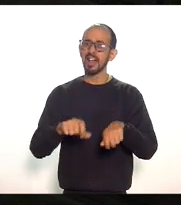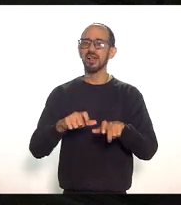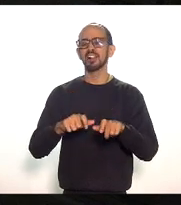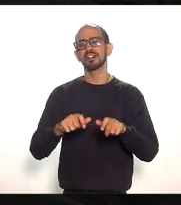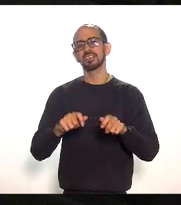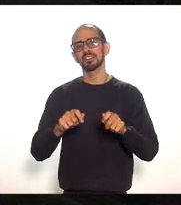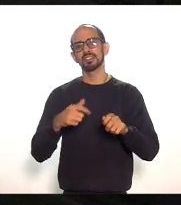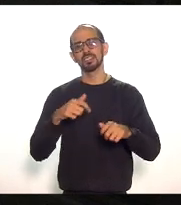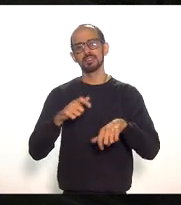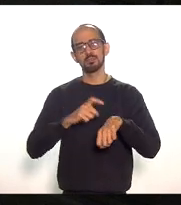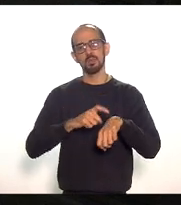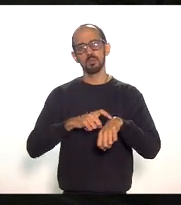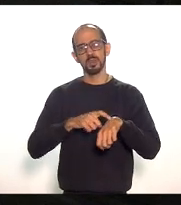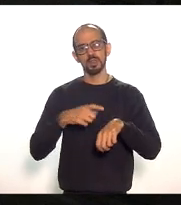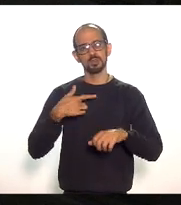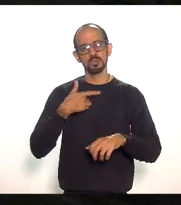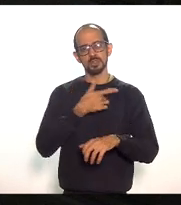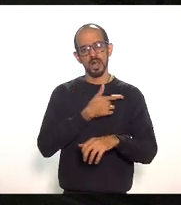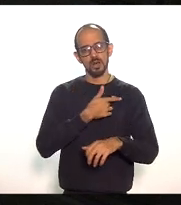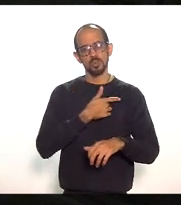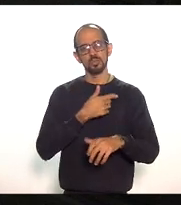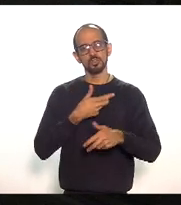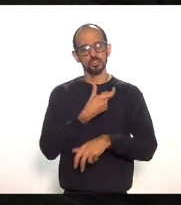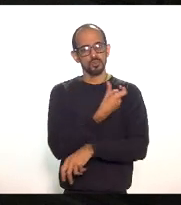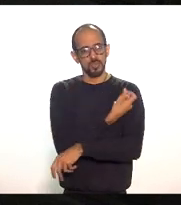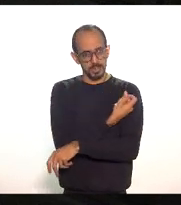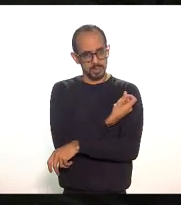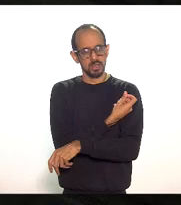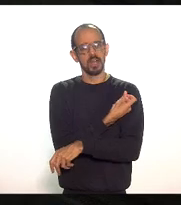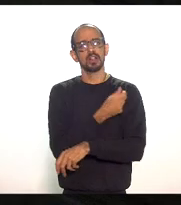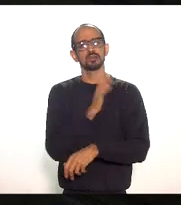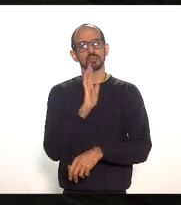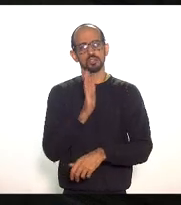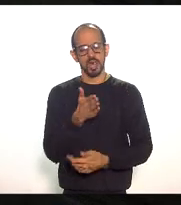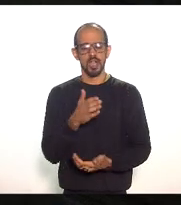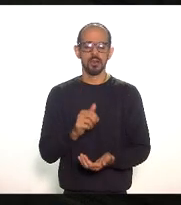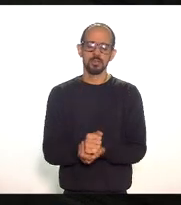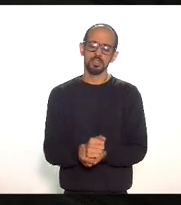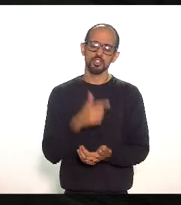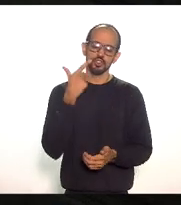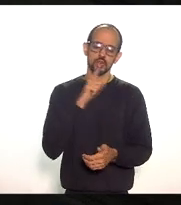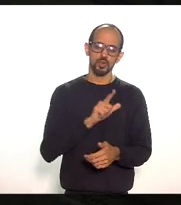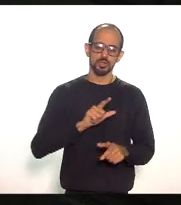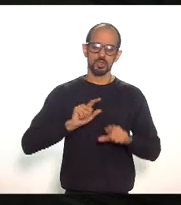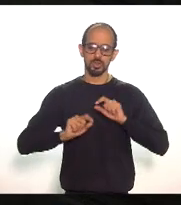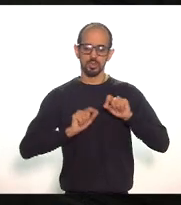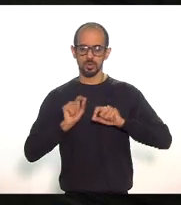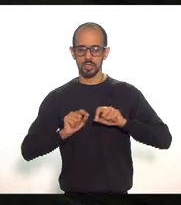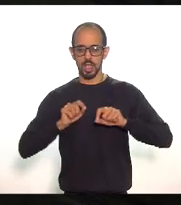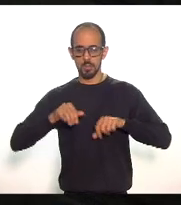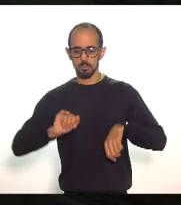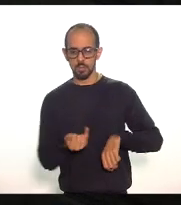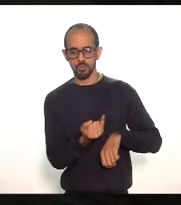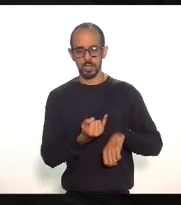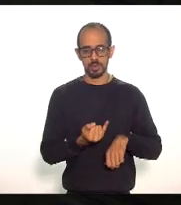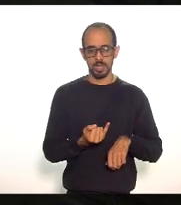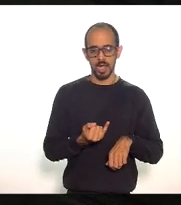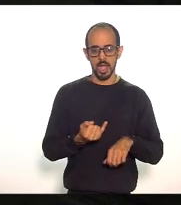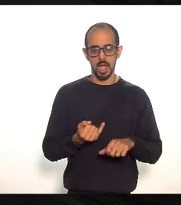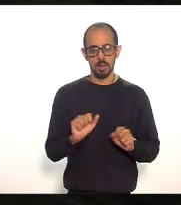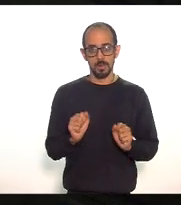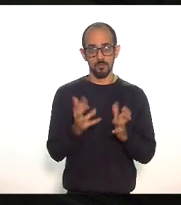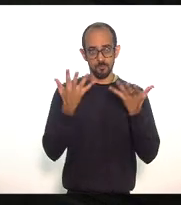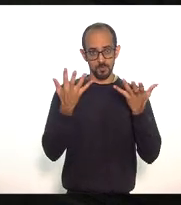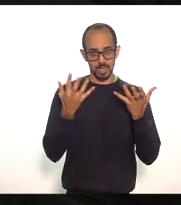melhor, todo mundo vacinado, se Deus quiser, e que a gente possa aproveitar uma festa que